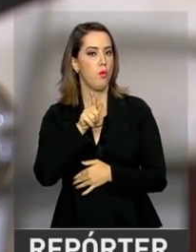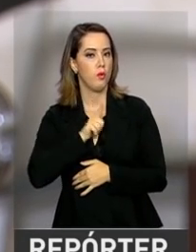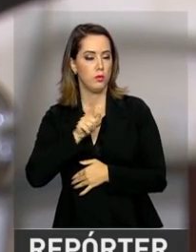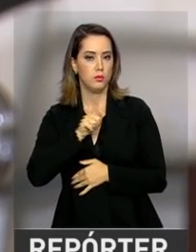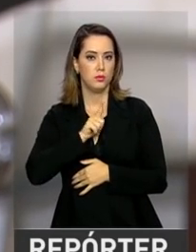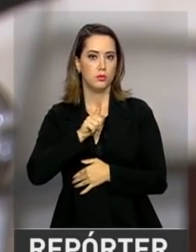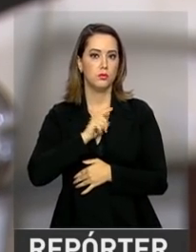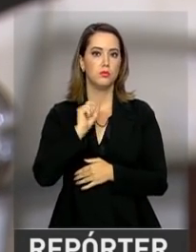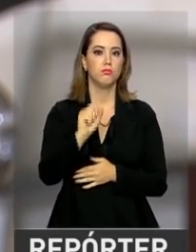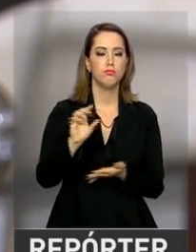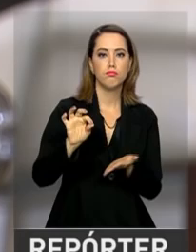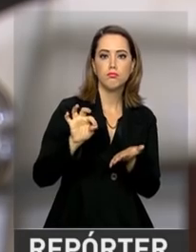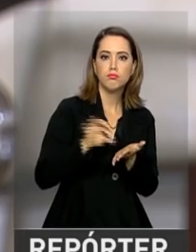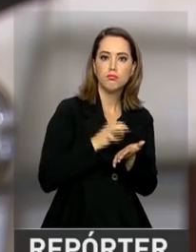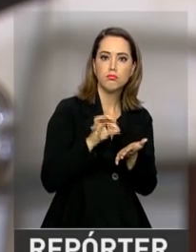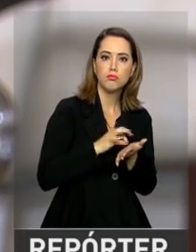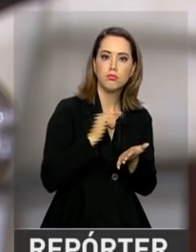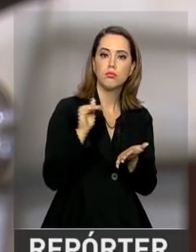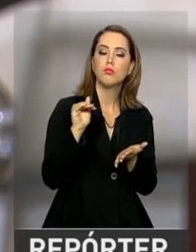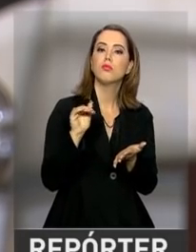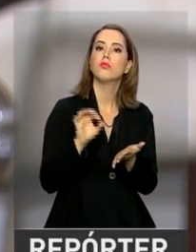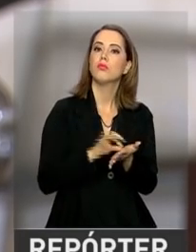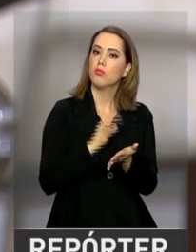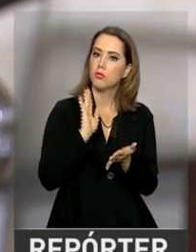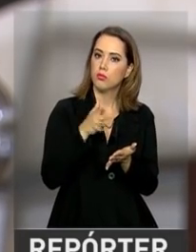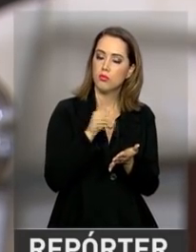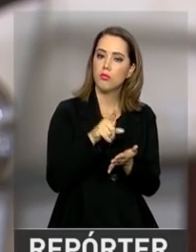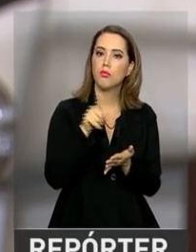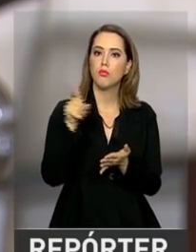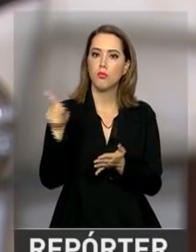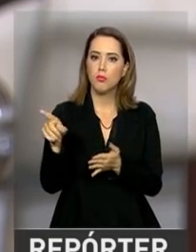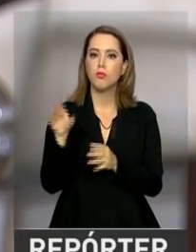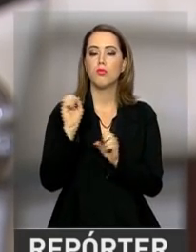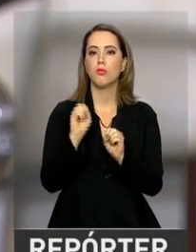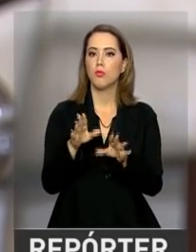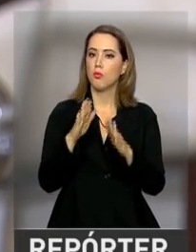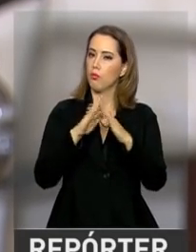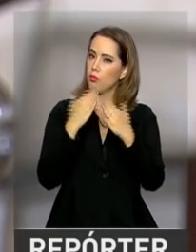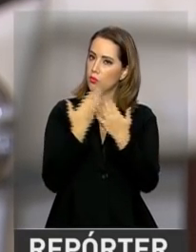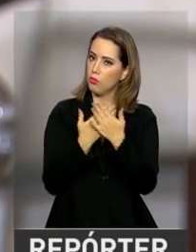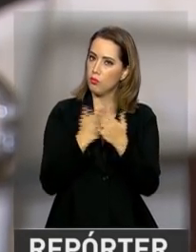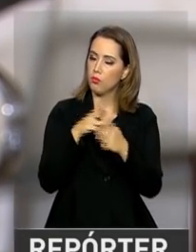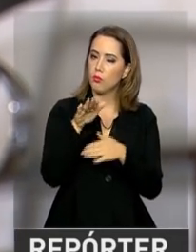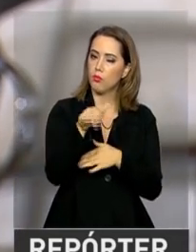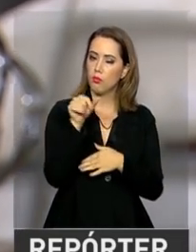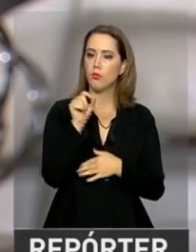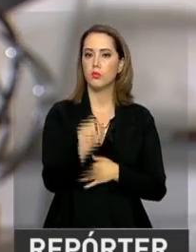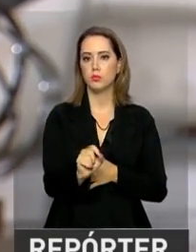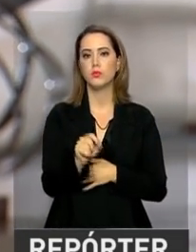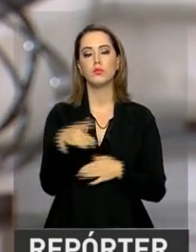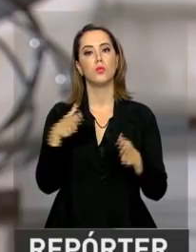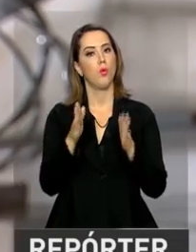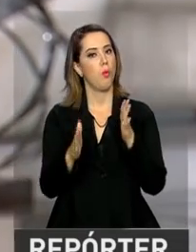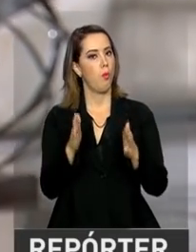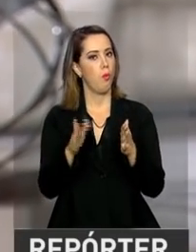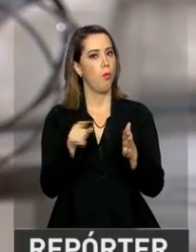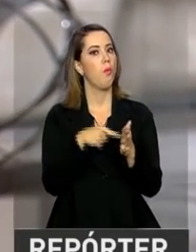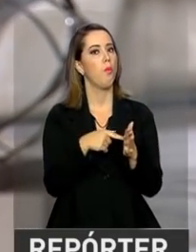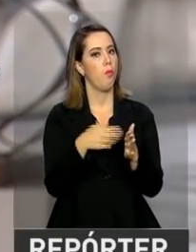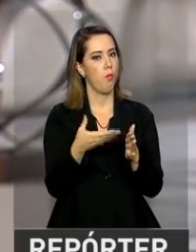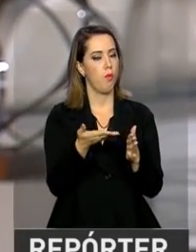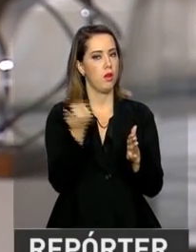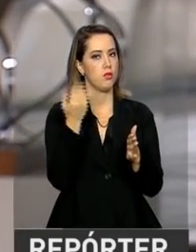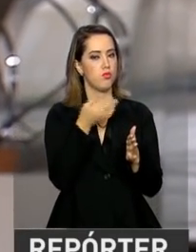educação superior, tem para fazer a matrícula nas instituições de ensino para a qual foram convocados, né? Esse prazo foi aberto na última